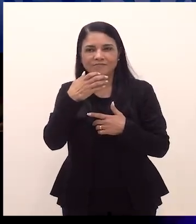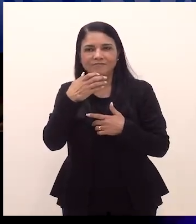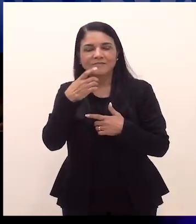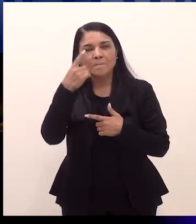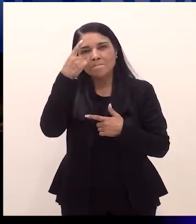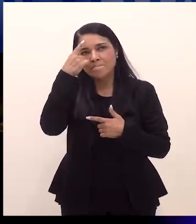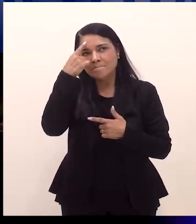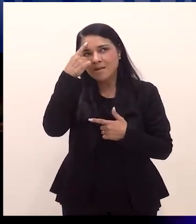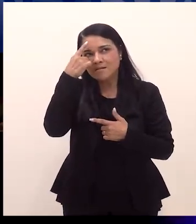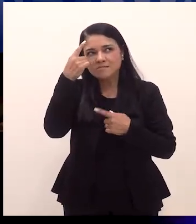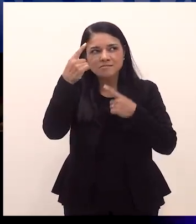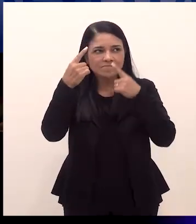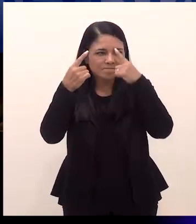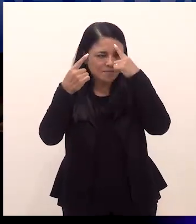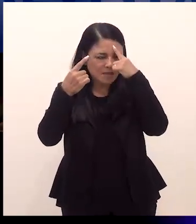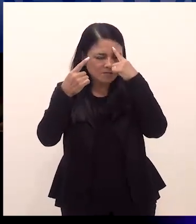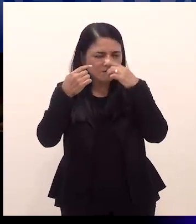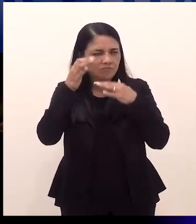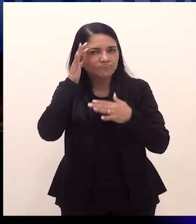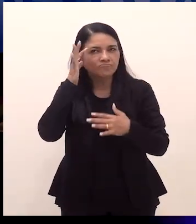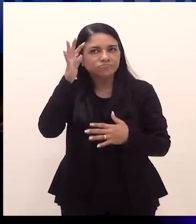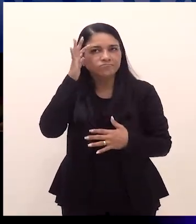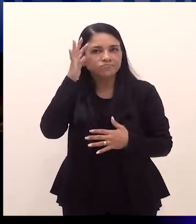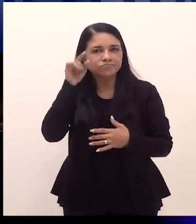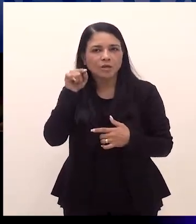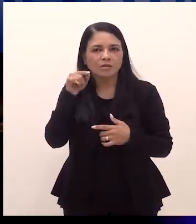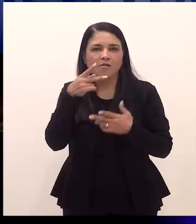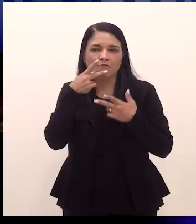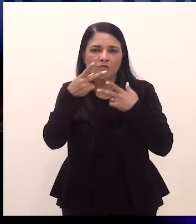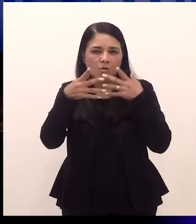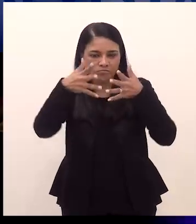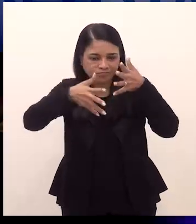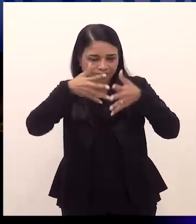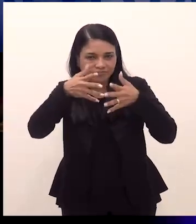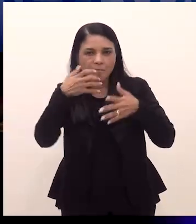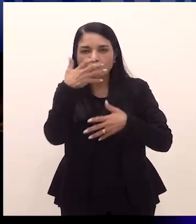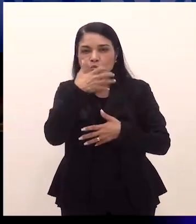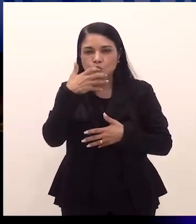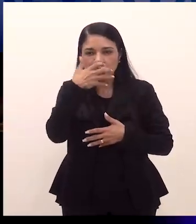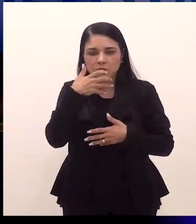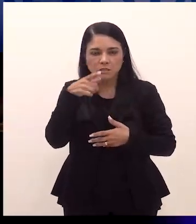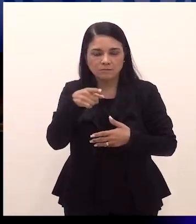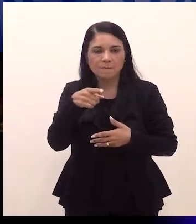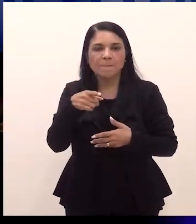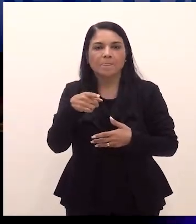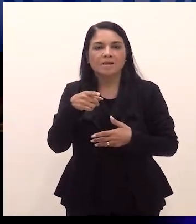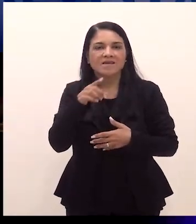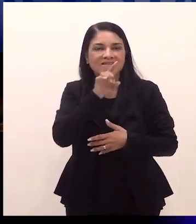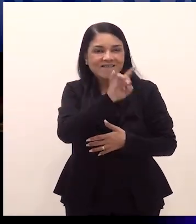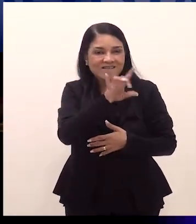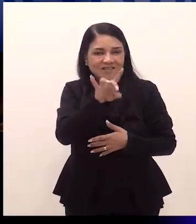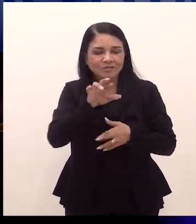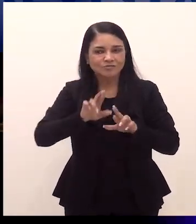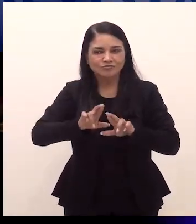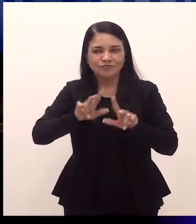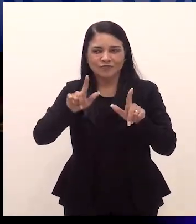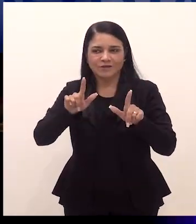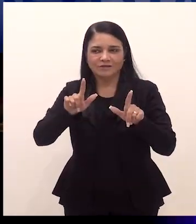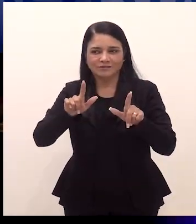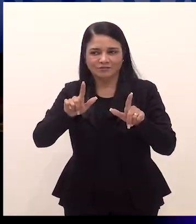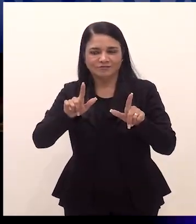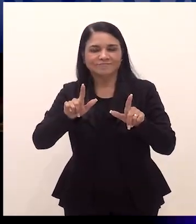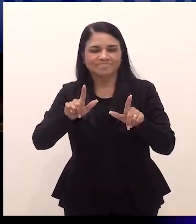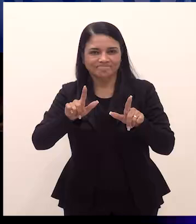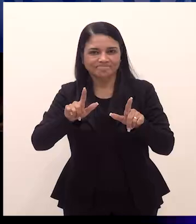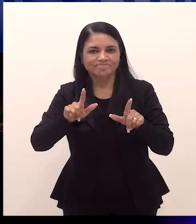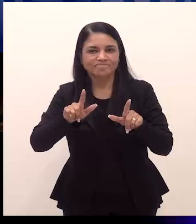cabeça, assim, que te fazem pensar naquilo que ele está dizendo. Então, eu acho que cada um vai contribuir de